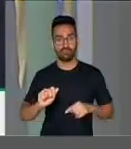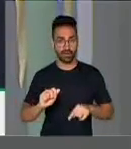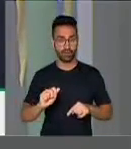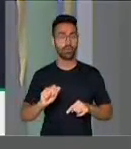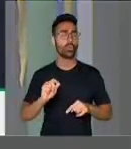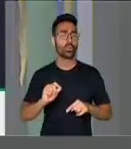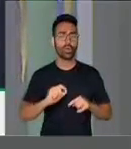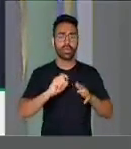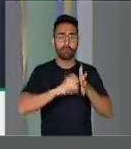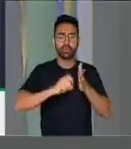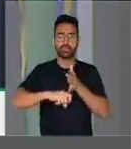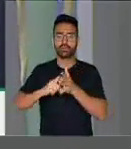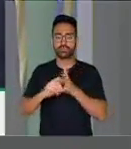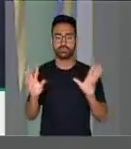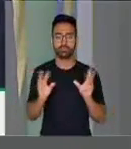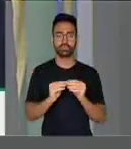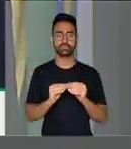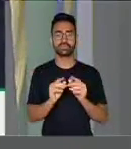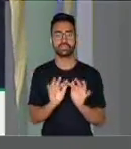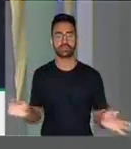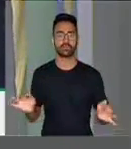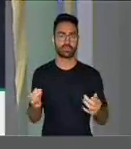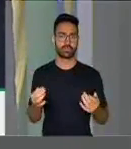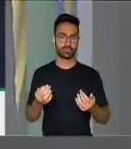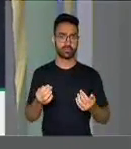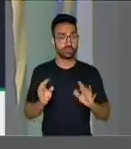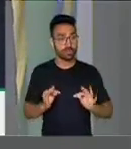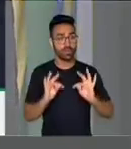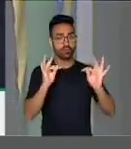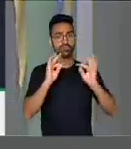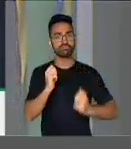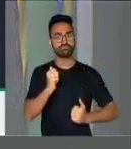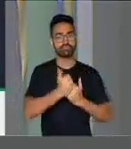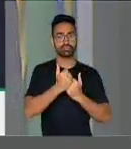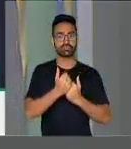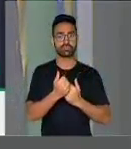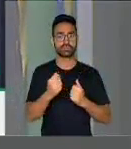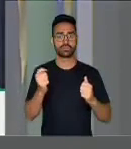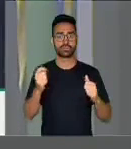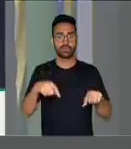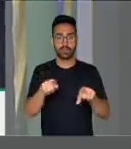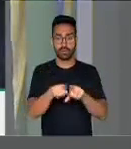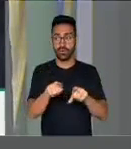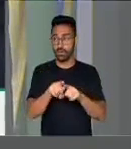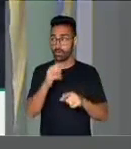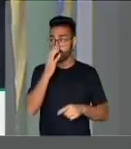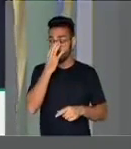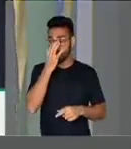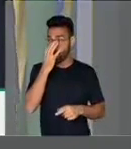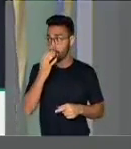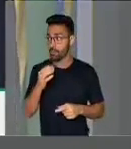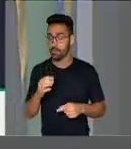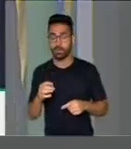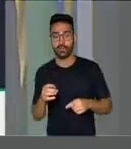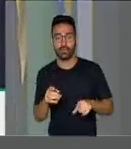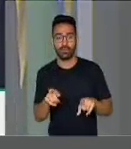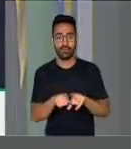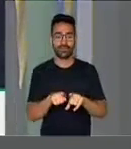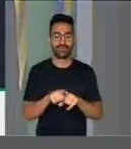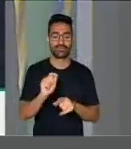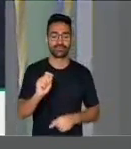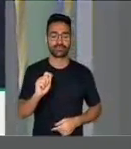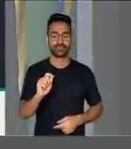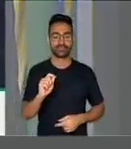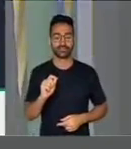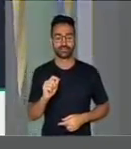simplificação tributária, a tecnologia que queremos colocar, vai ser a maior contribuição que esse mandato e essa legislatura